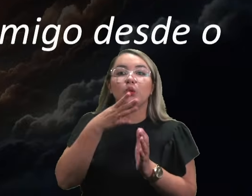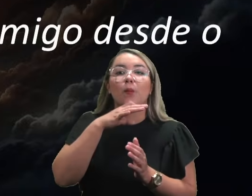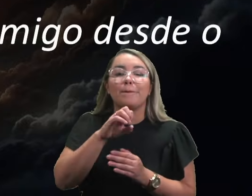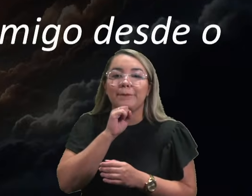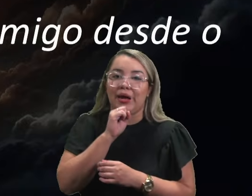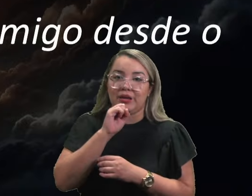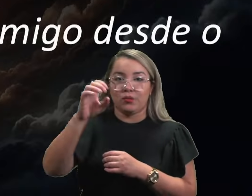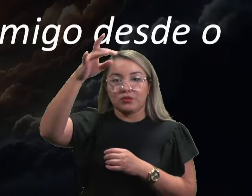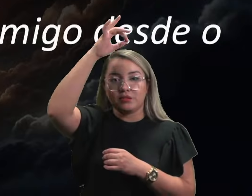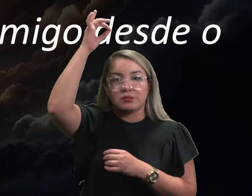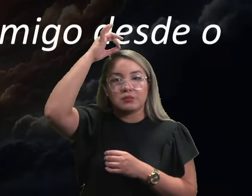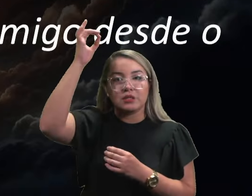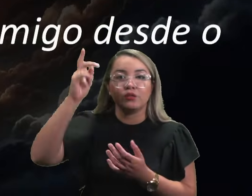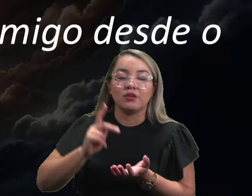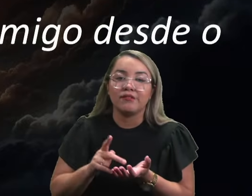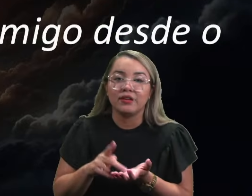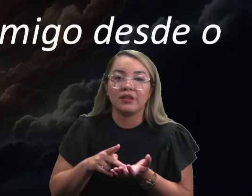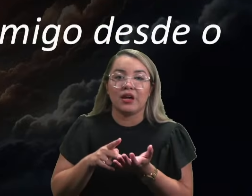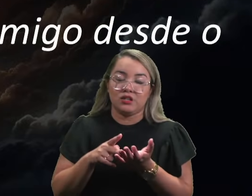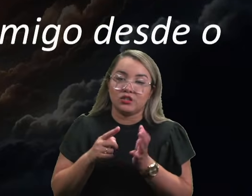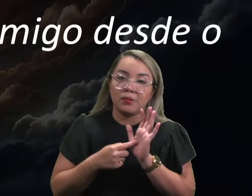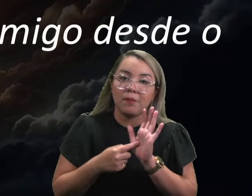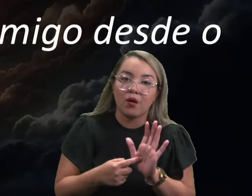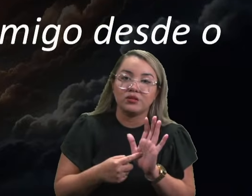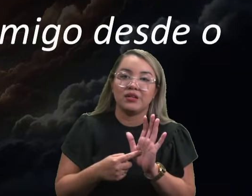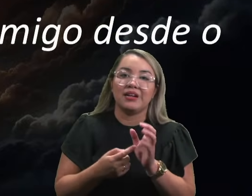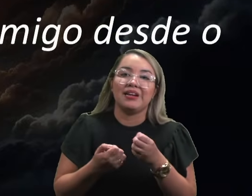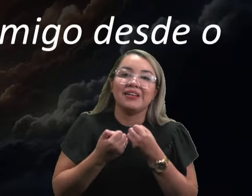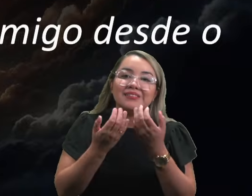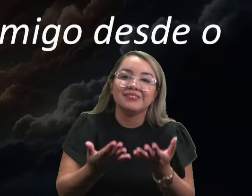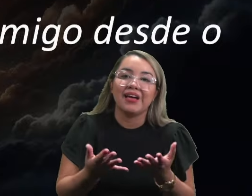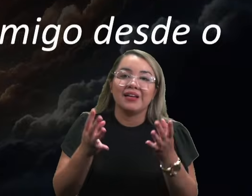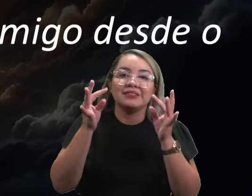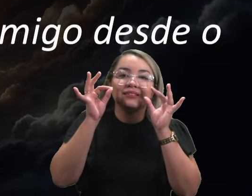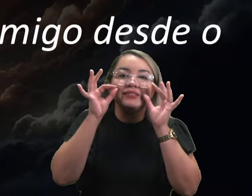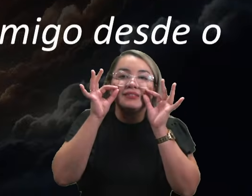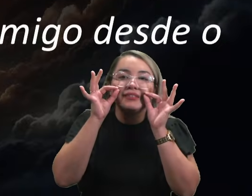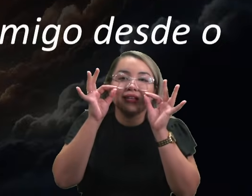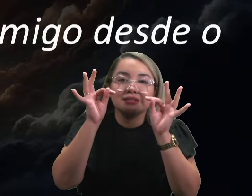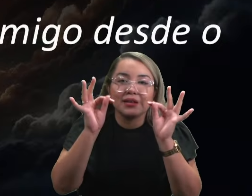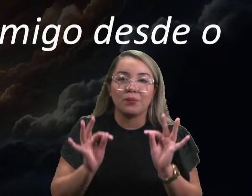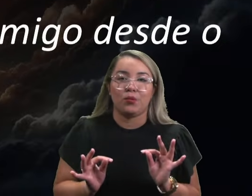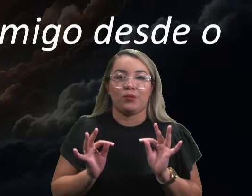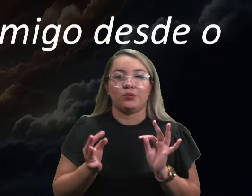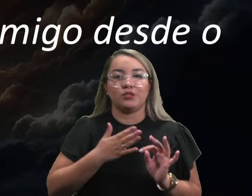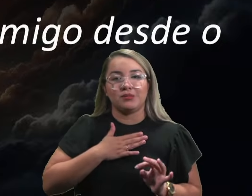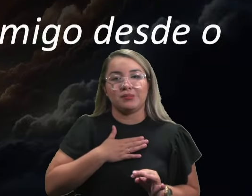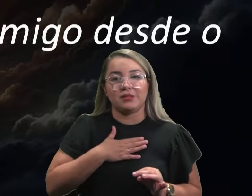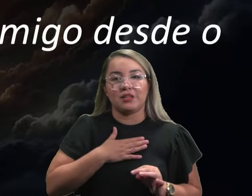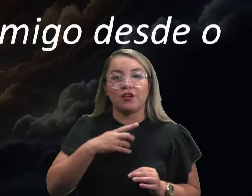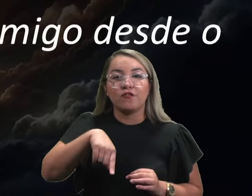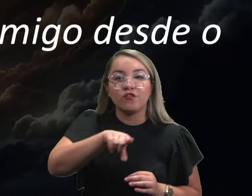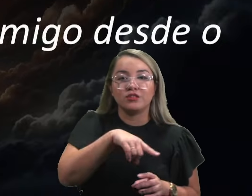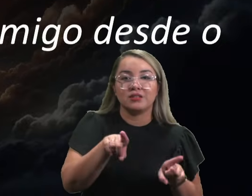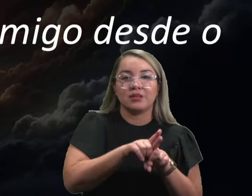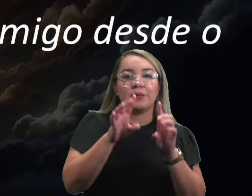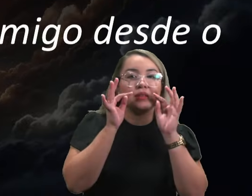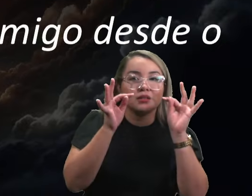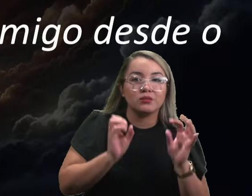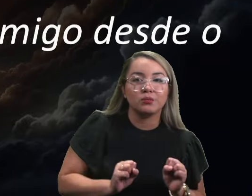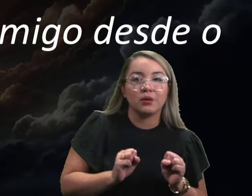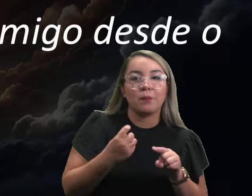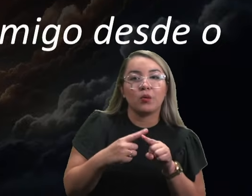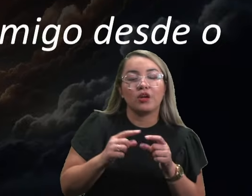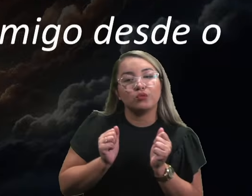Espírito da verdade, que dele procede, esse dará testemunho de mim, e vós também testemunhareis, porque